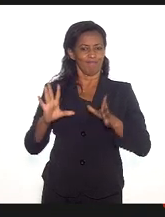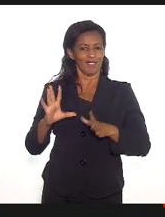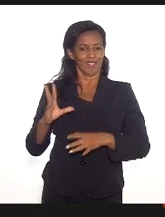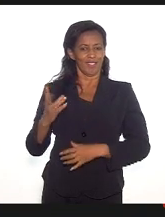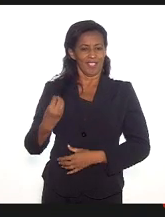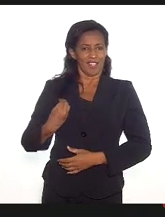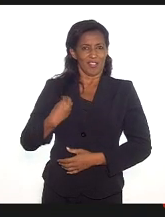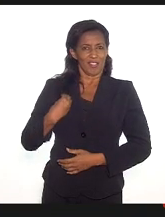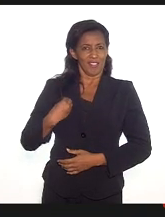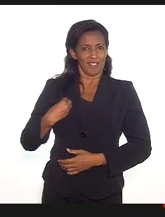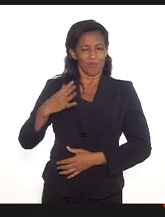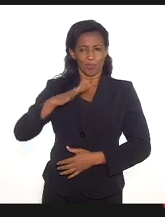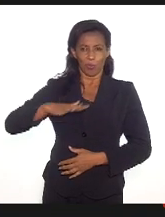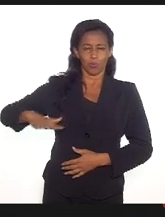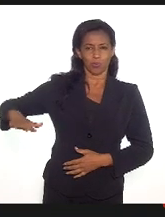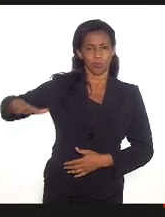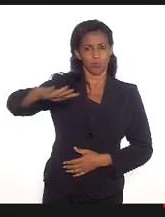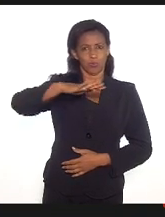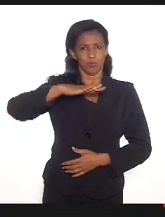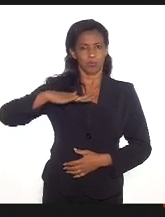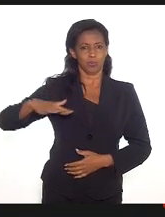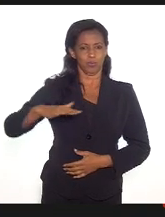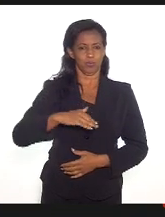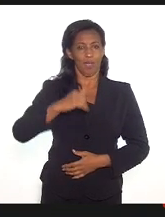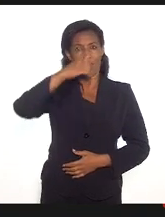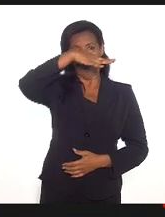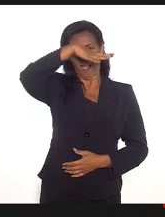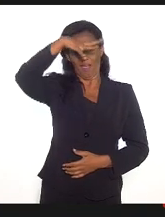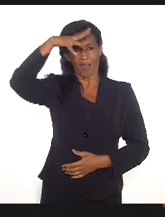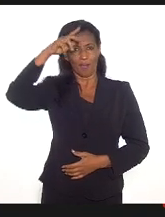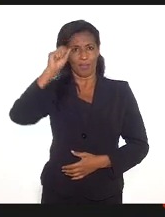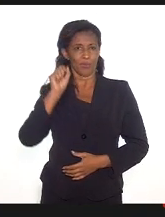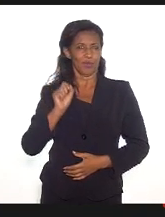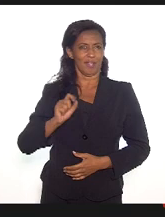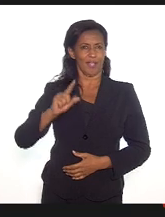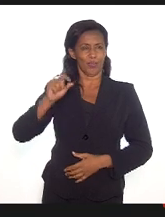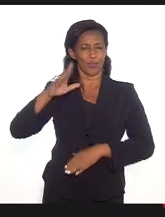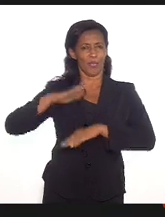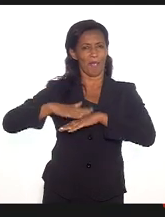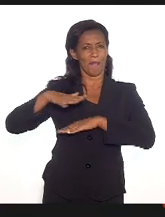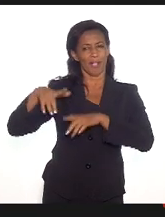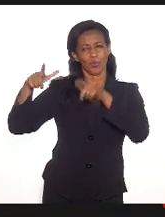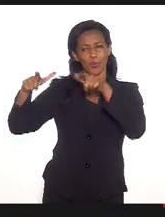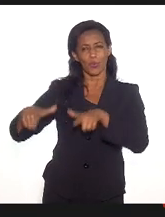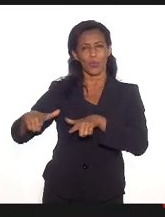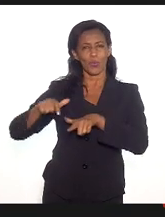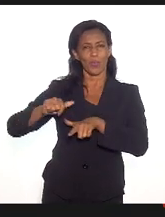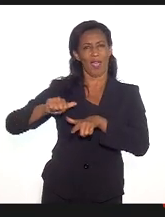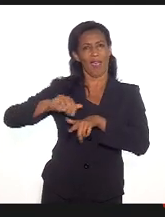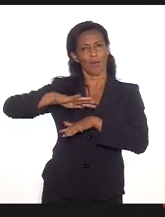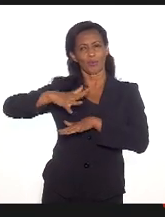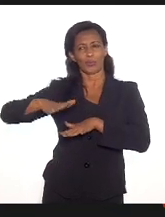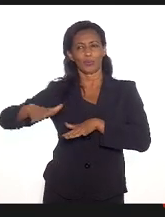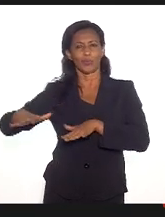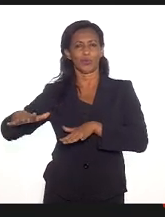nosso território continental. A Amazônia Azul é mais que um espaço marítimo. Inclui a área oceânica e